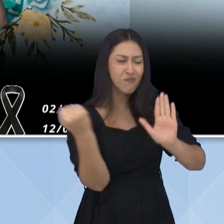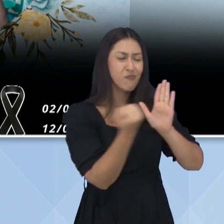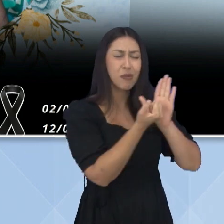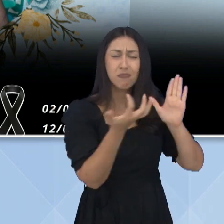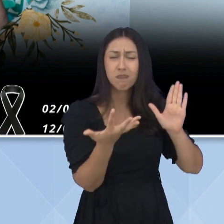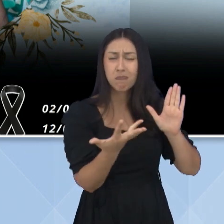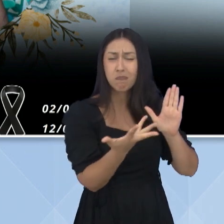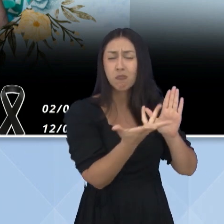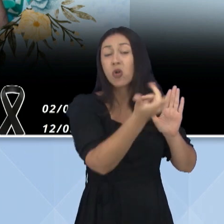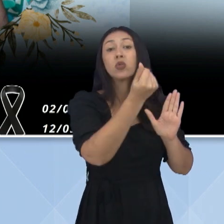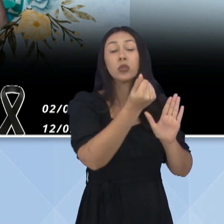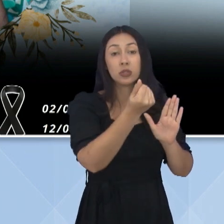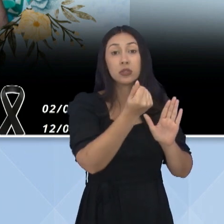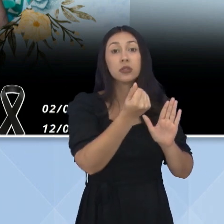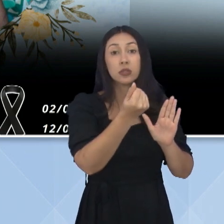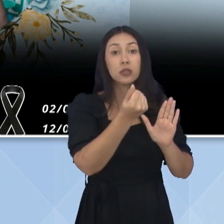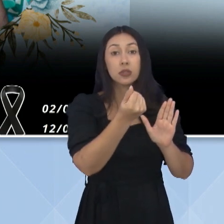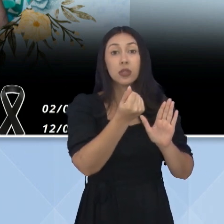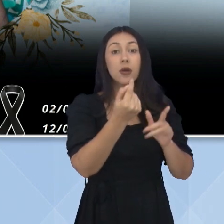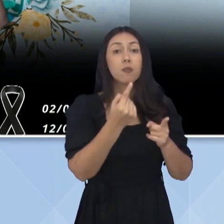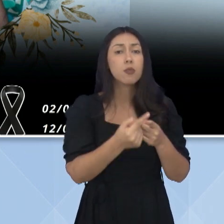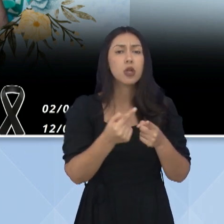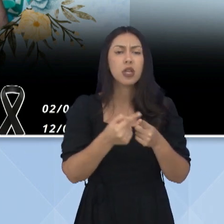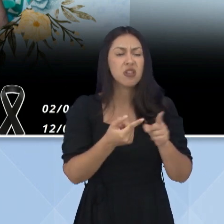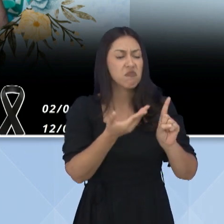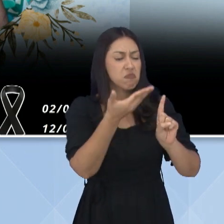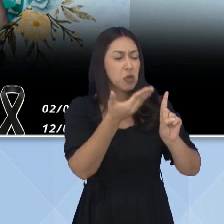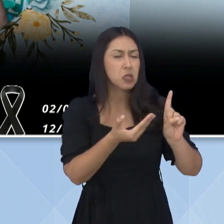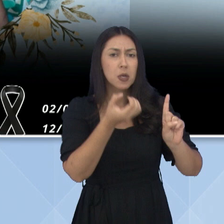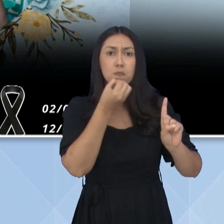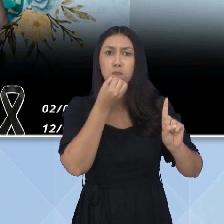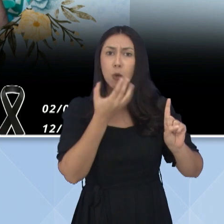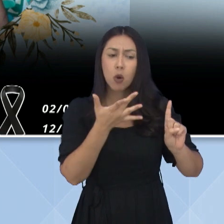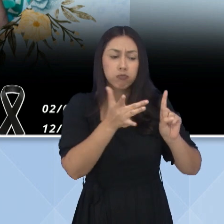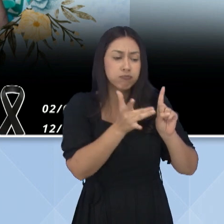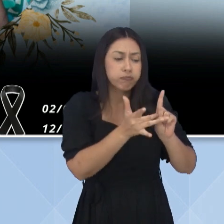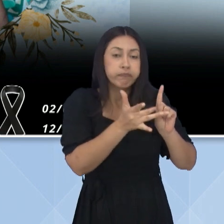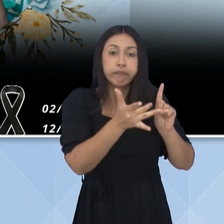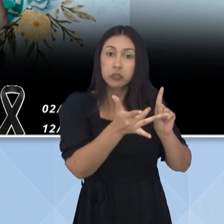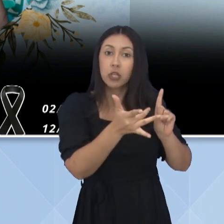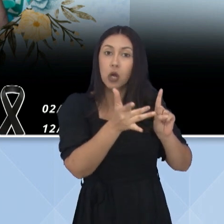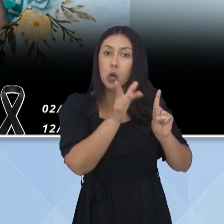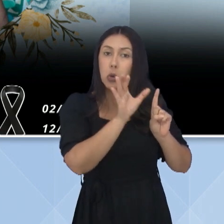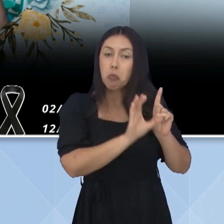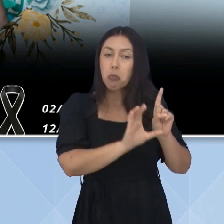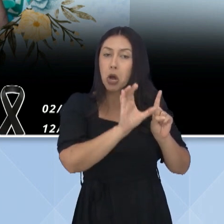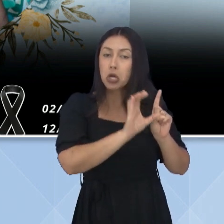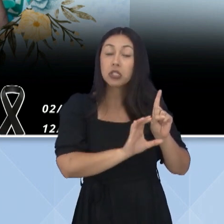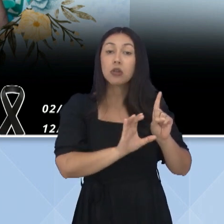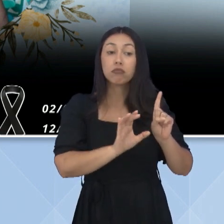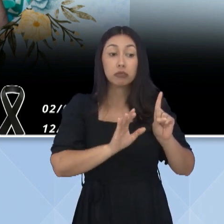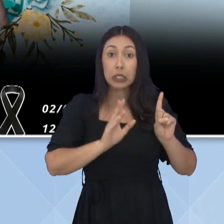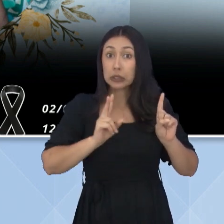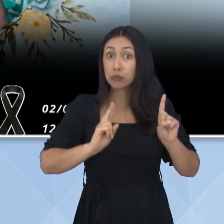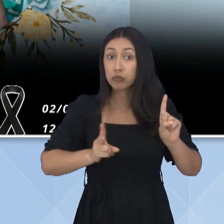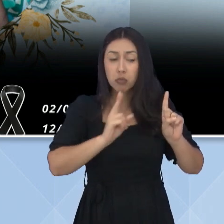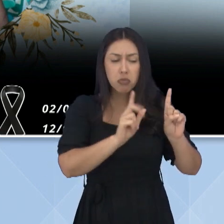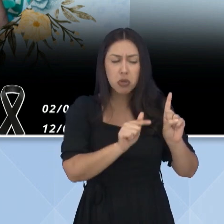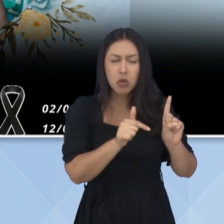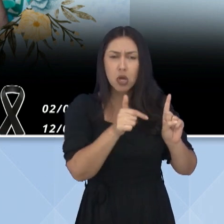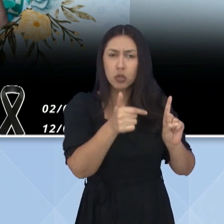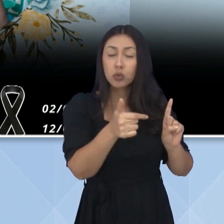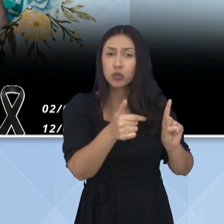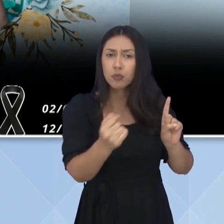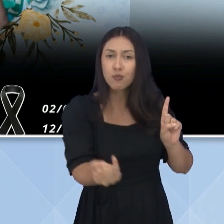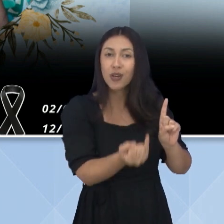vidas. Através de sua bondade e compaixão, ela será lembrada não apenas por suas ações, mas também pela